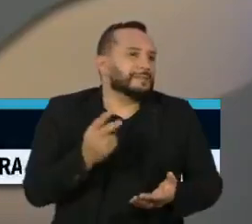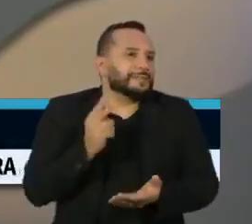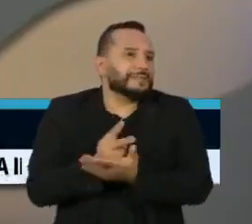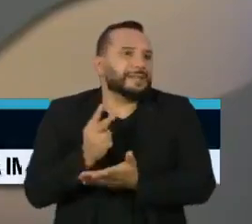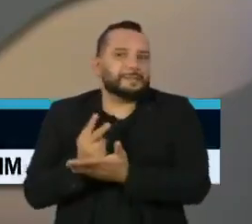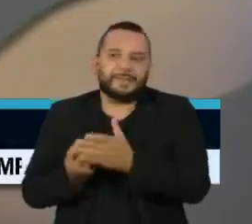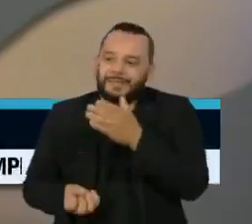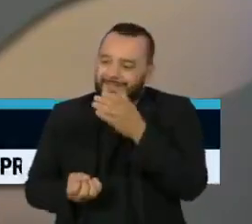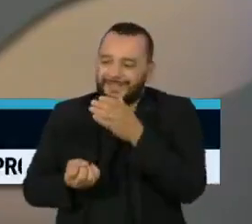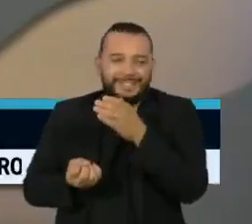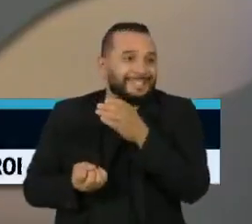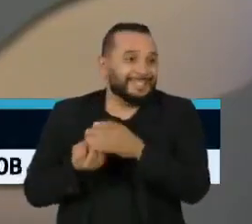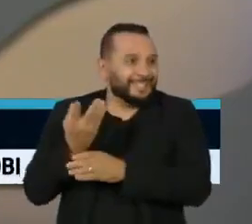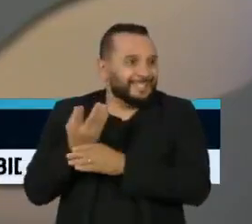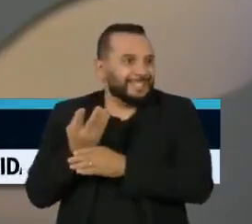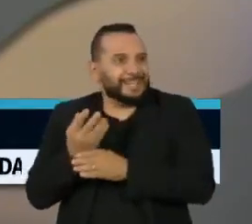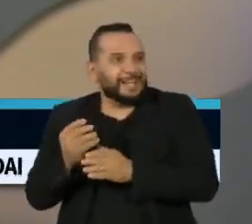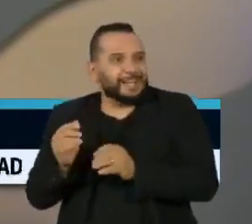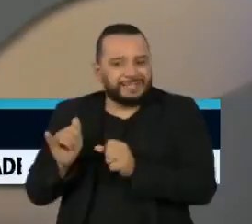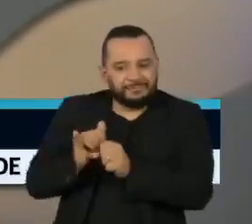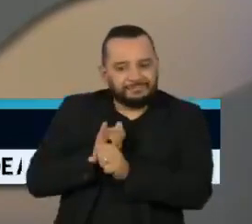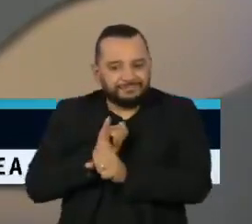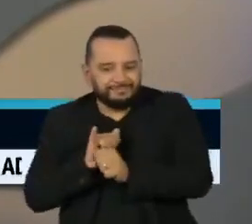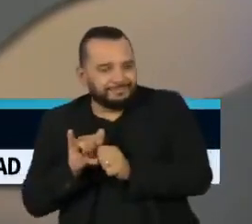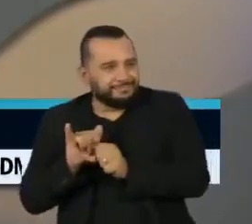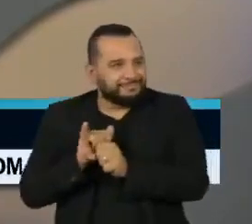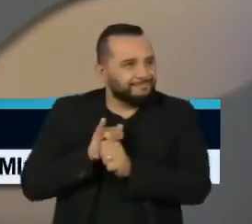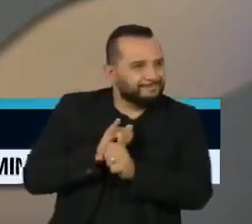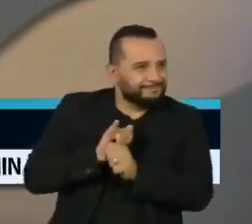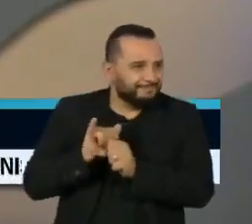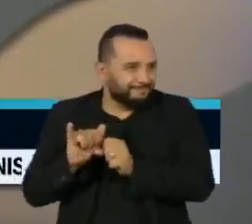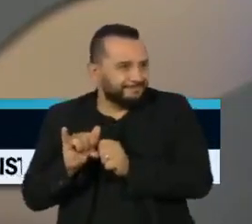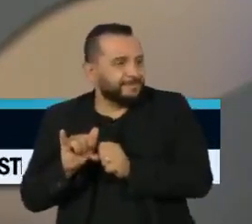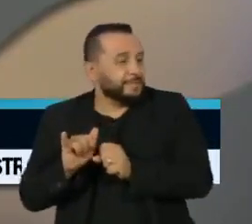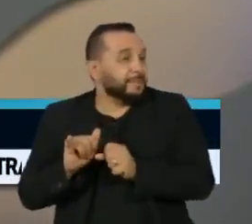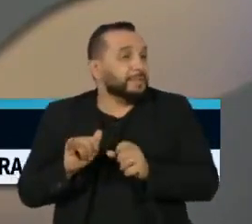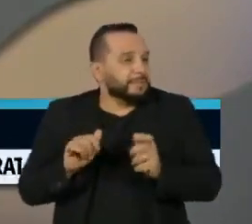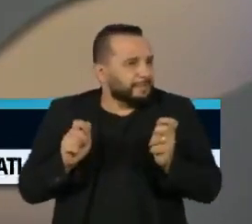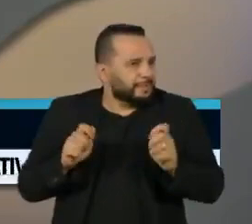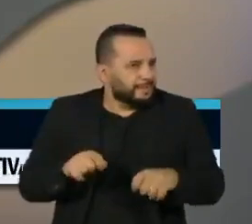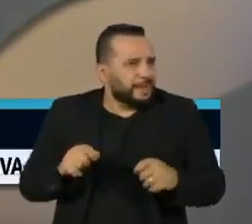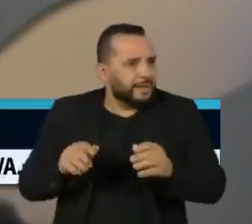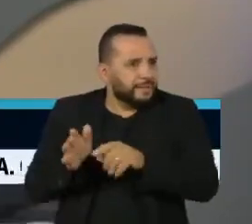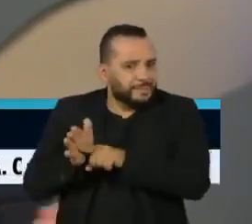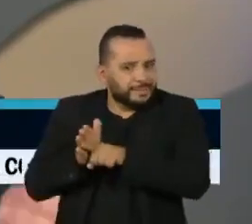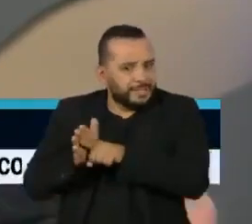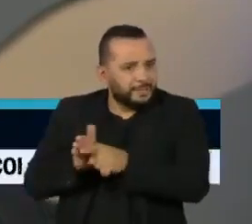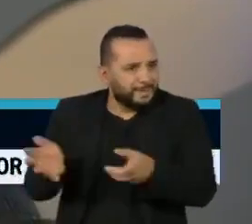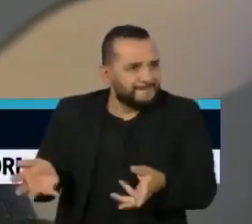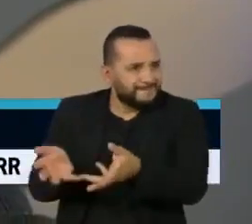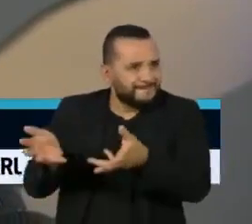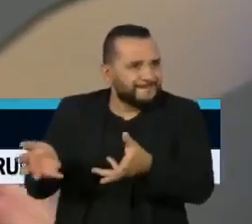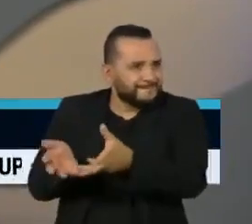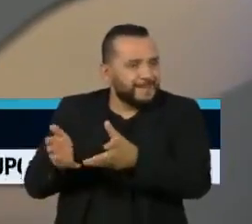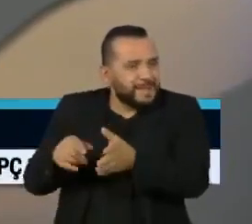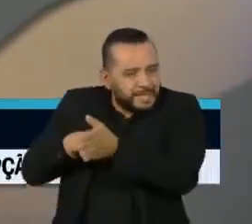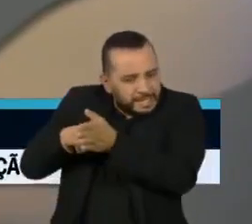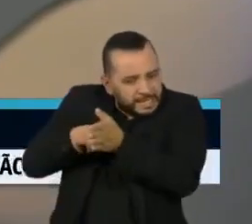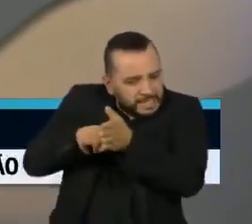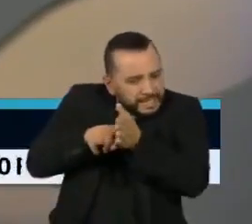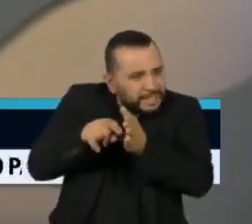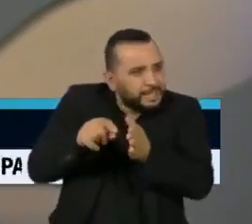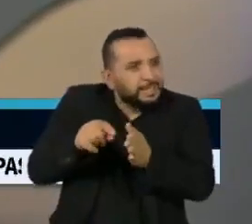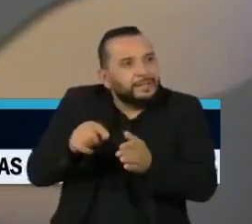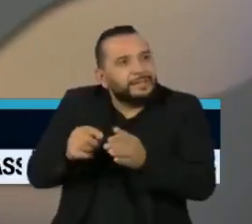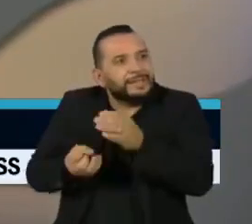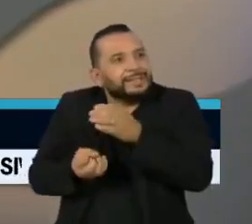quer dizer, não é a descoberta em si, mas é dar possibilidade para os pesquisadores descobrirem coisa. Ou seja,